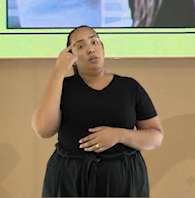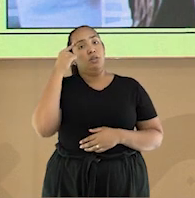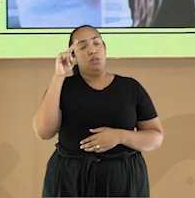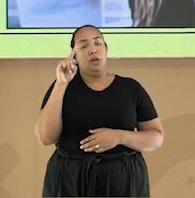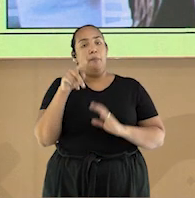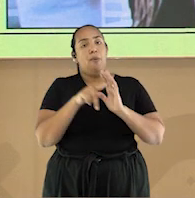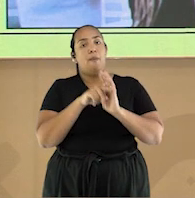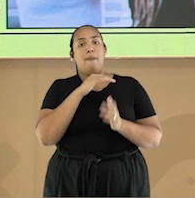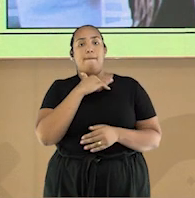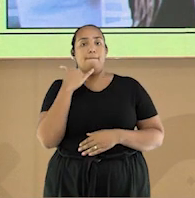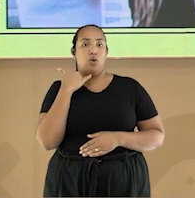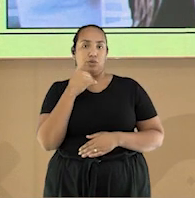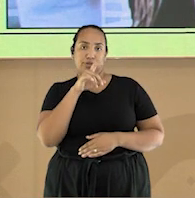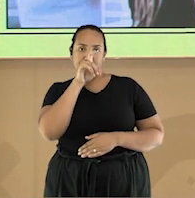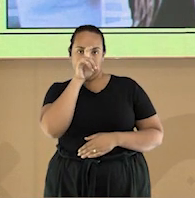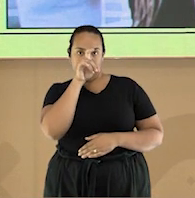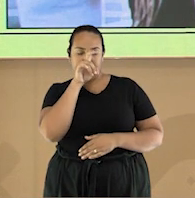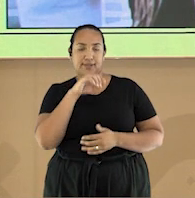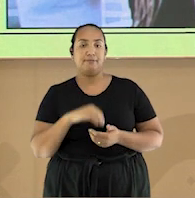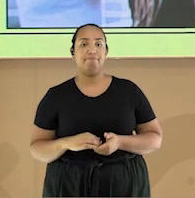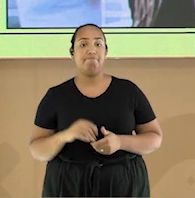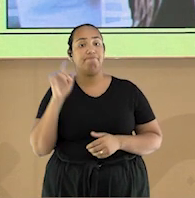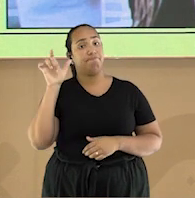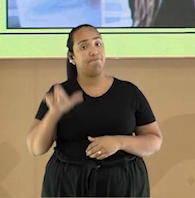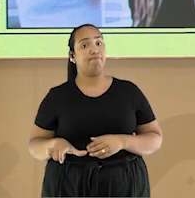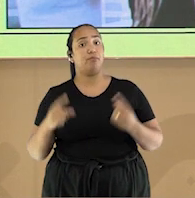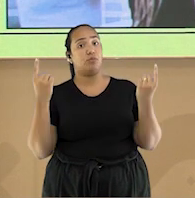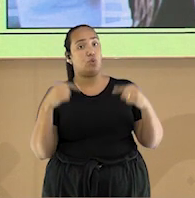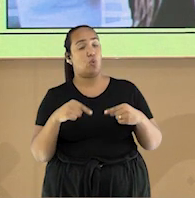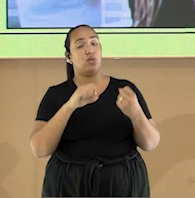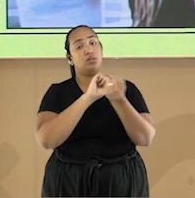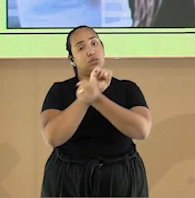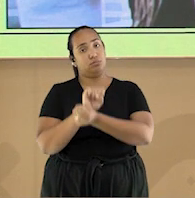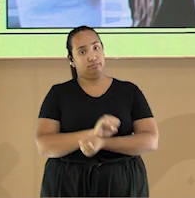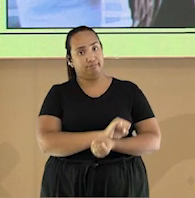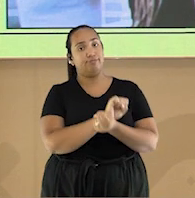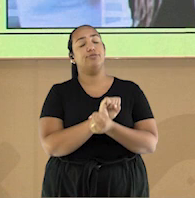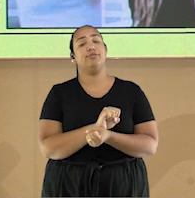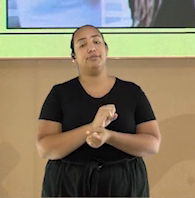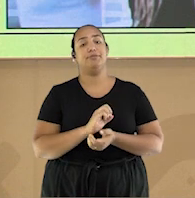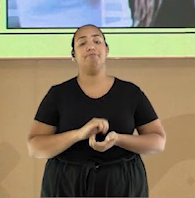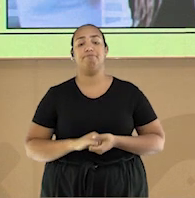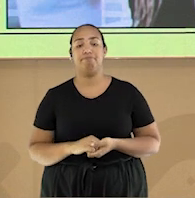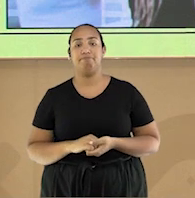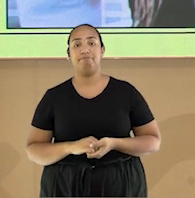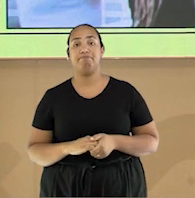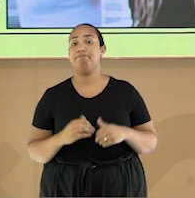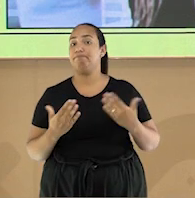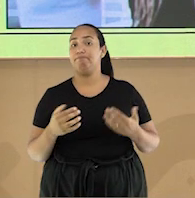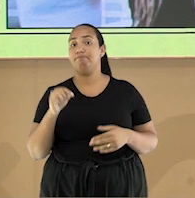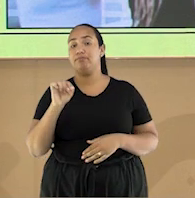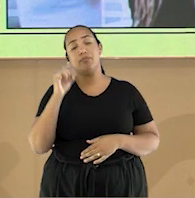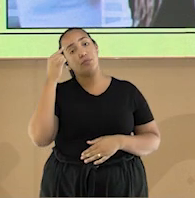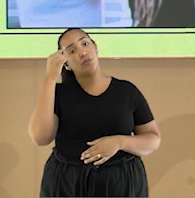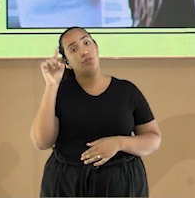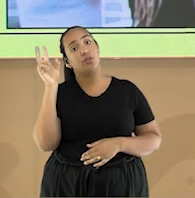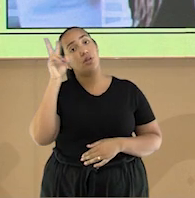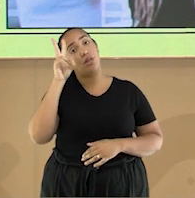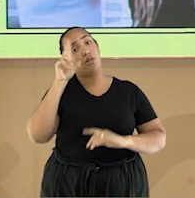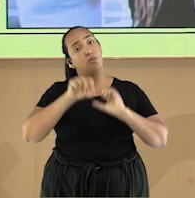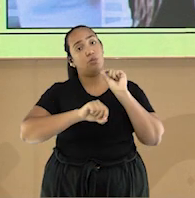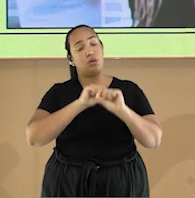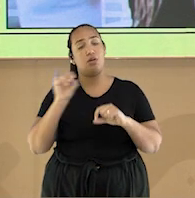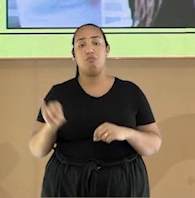morte do líder negro Zumbi, que lutou contra a escravidão no Nordeste. A celebração relembra a importância